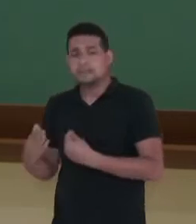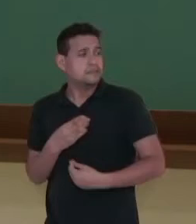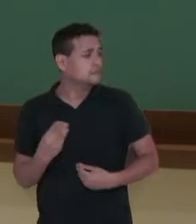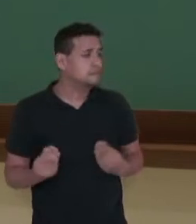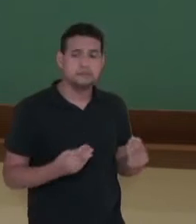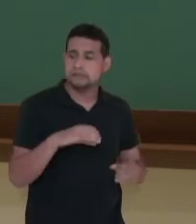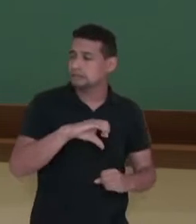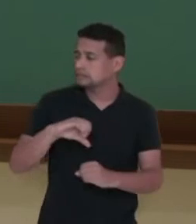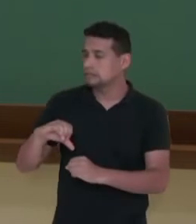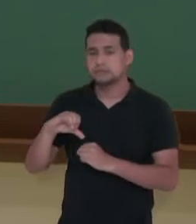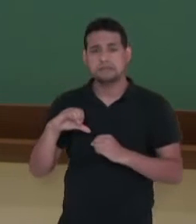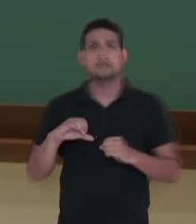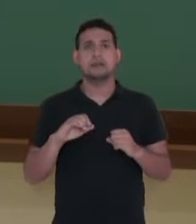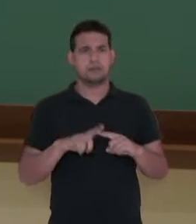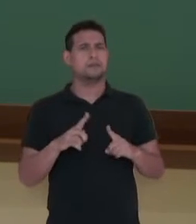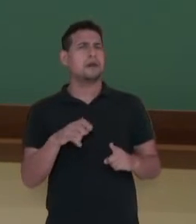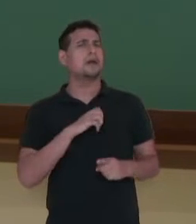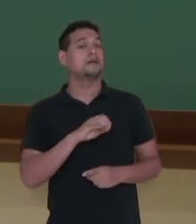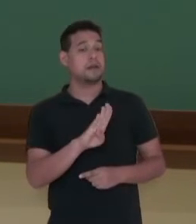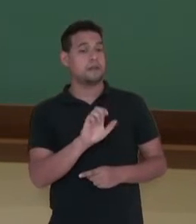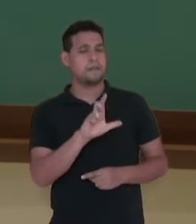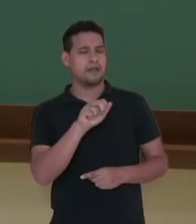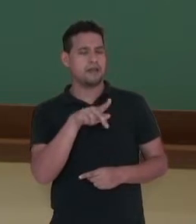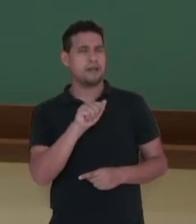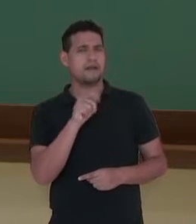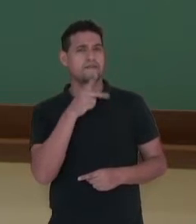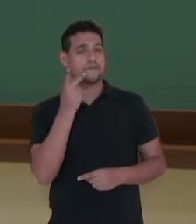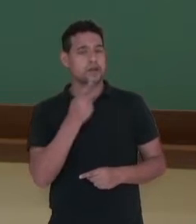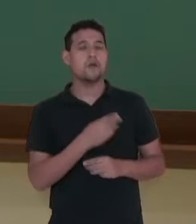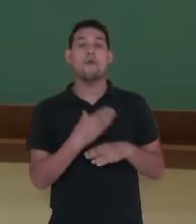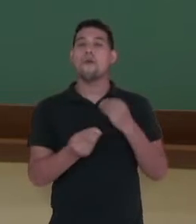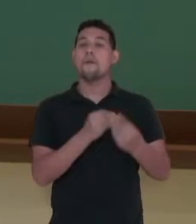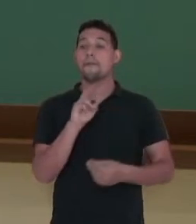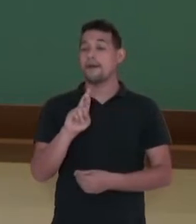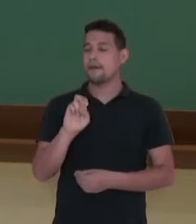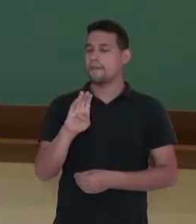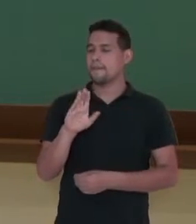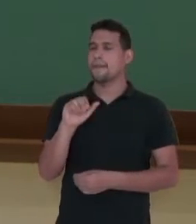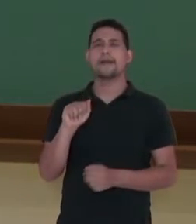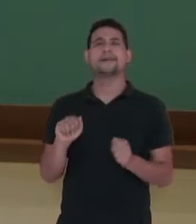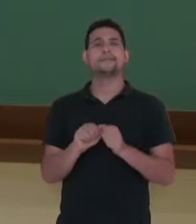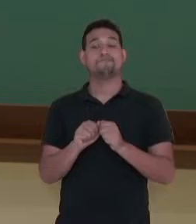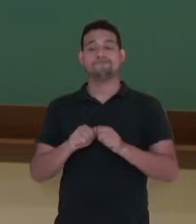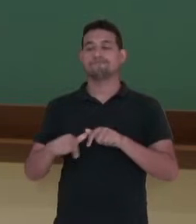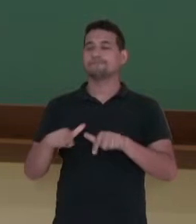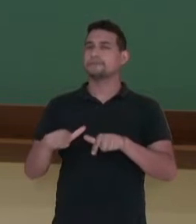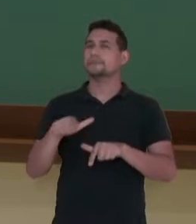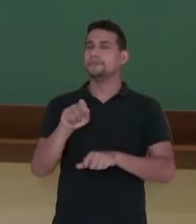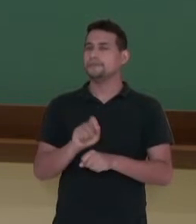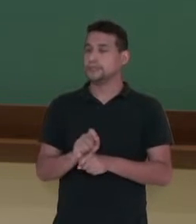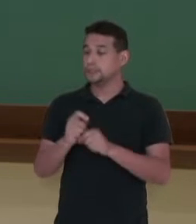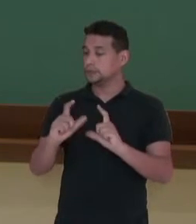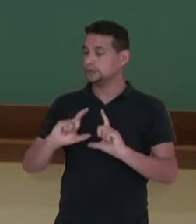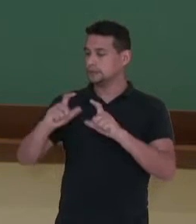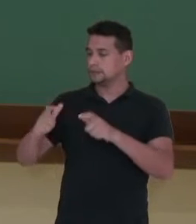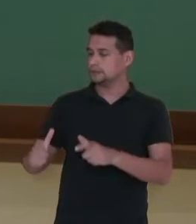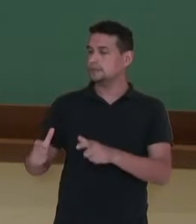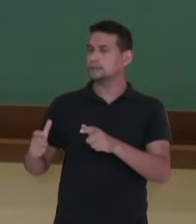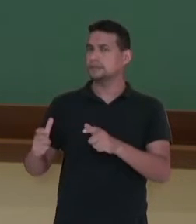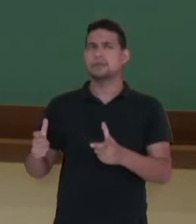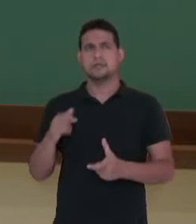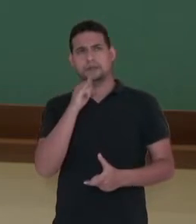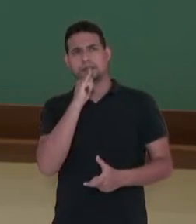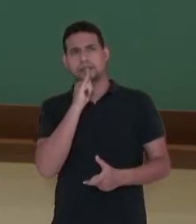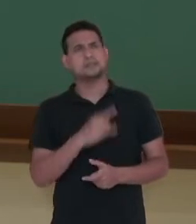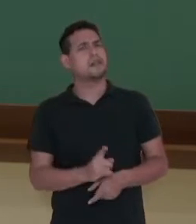filhos. Afirmou Blanca em relação a como Rebeca chegou a habituar o muelle de San Blas. Ela